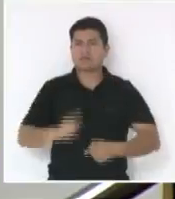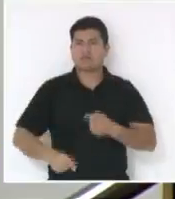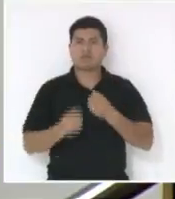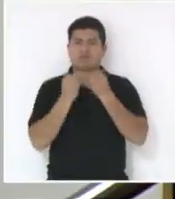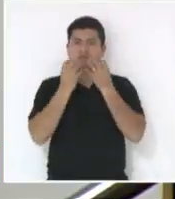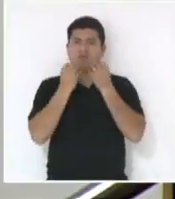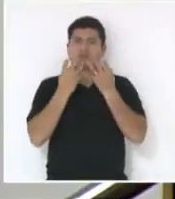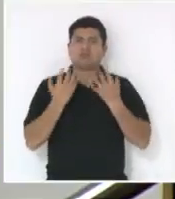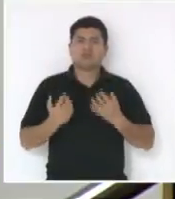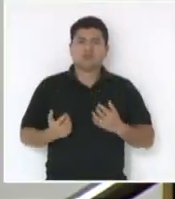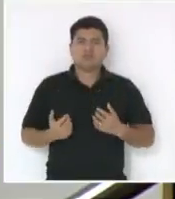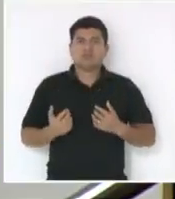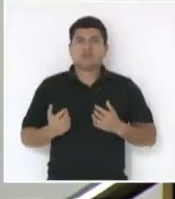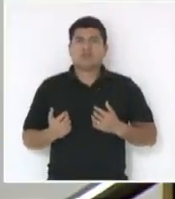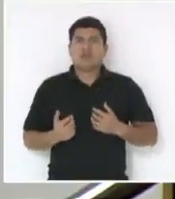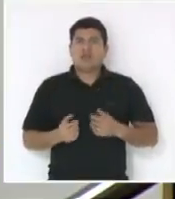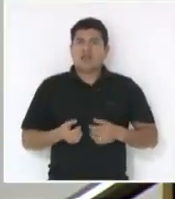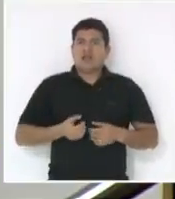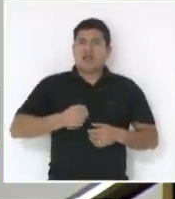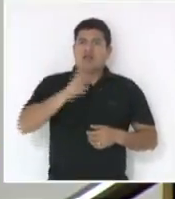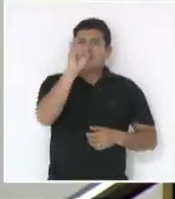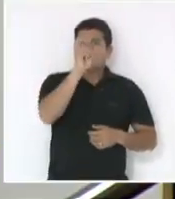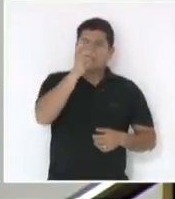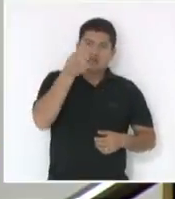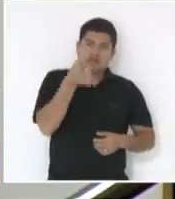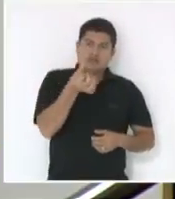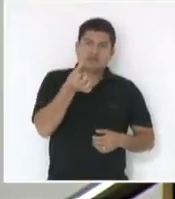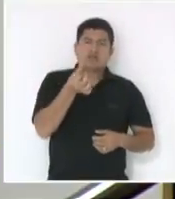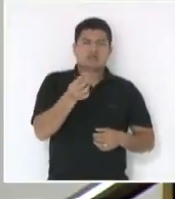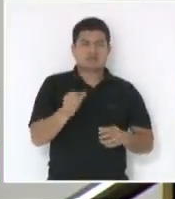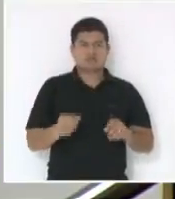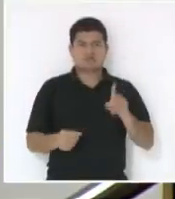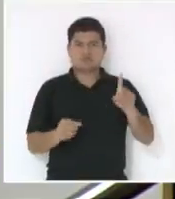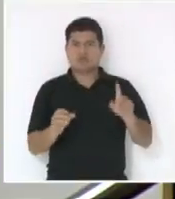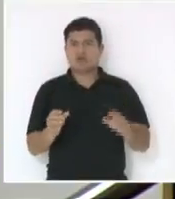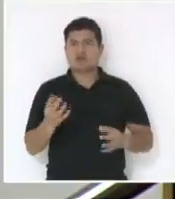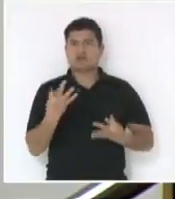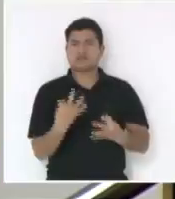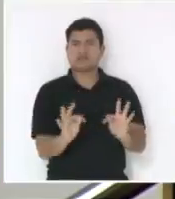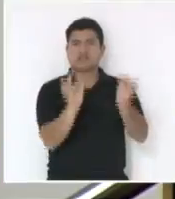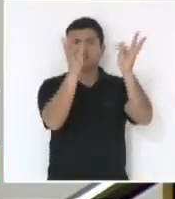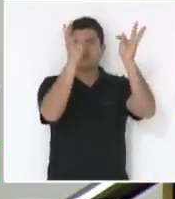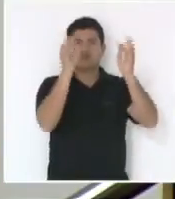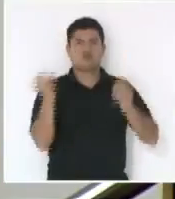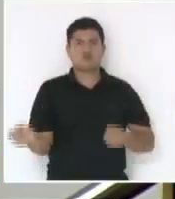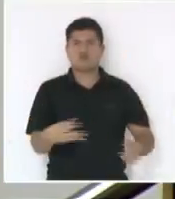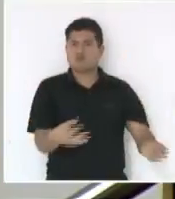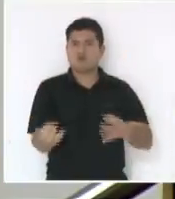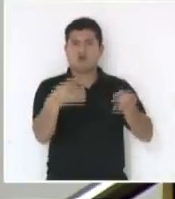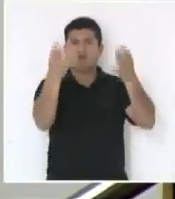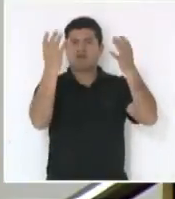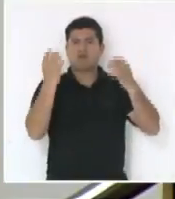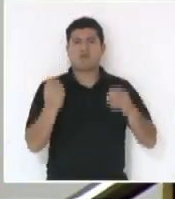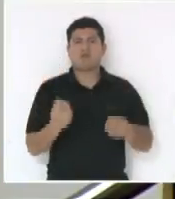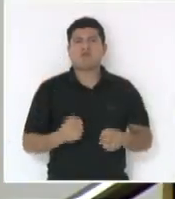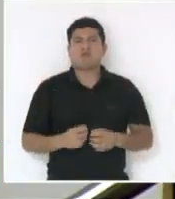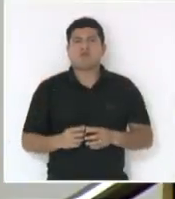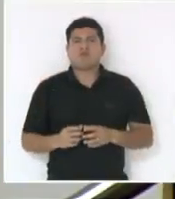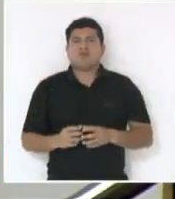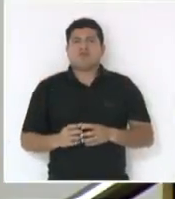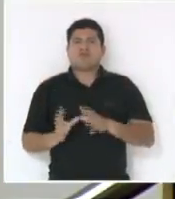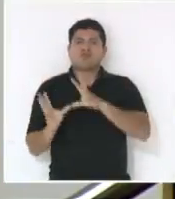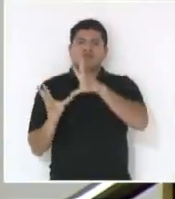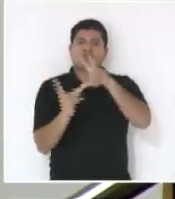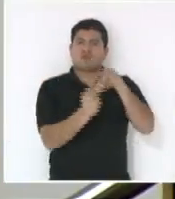Deve ser a quinta, sexta mais moderna do mundo, a Defesa Civil, a sede da Defesa Civil de